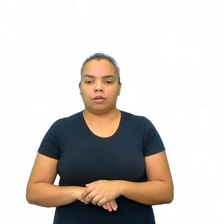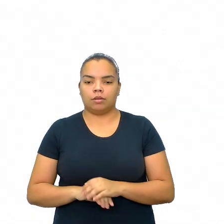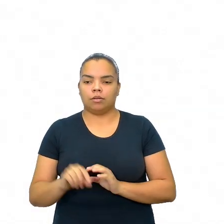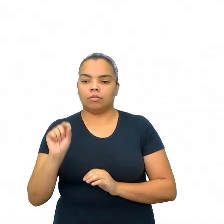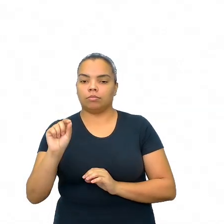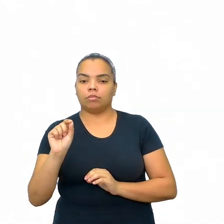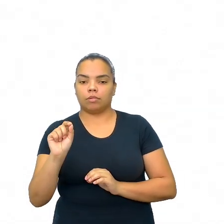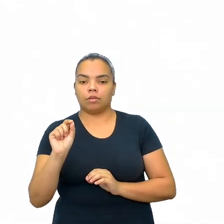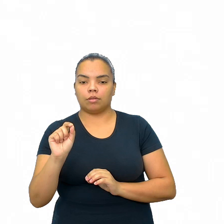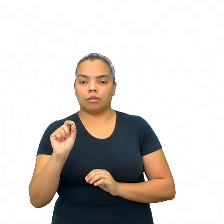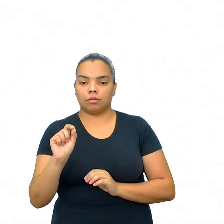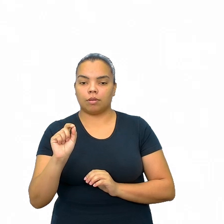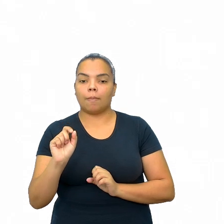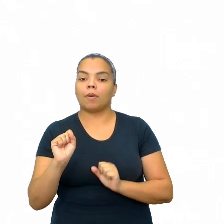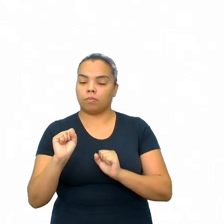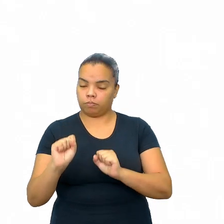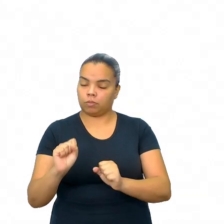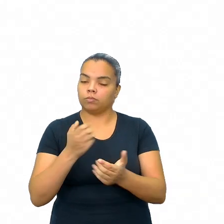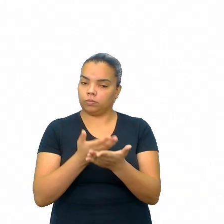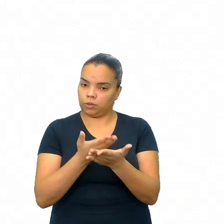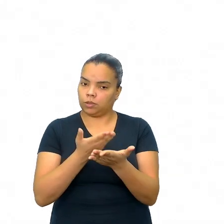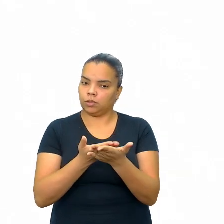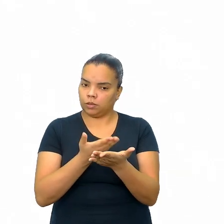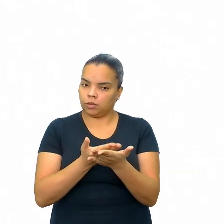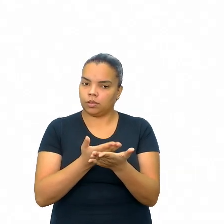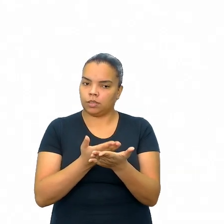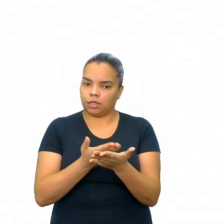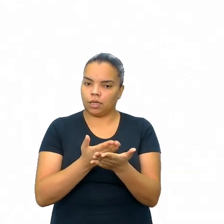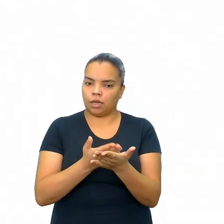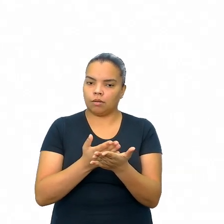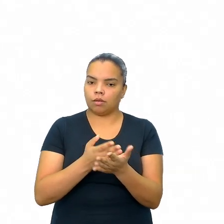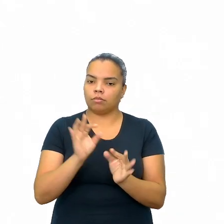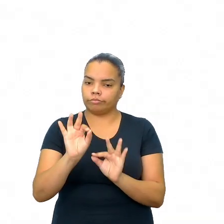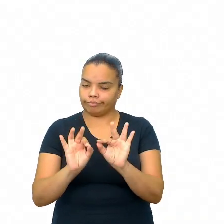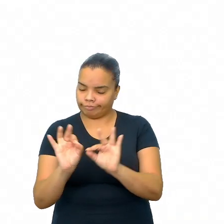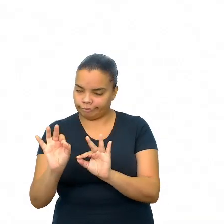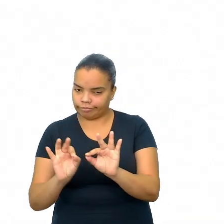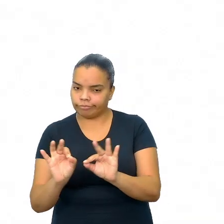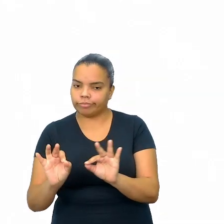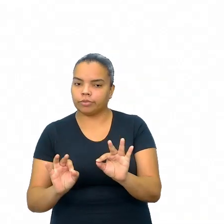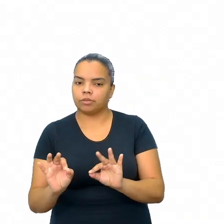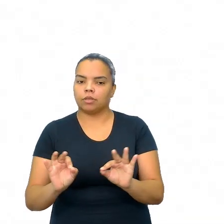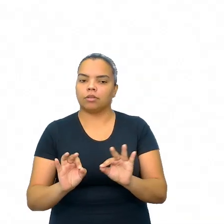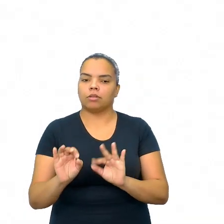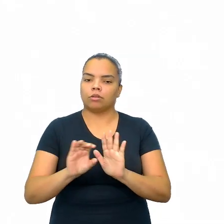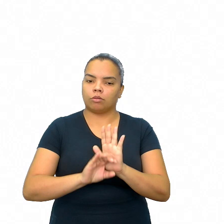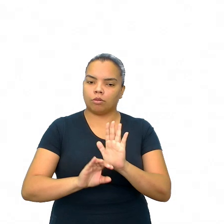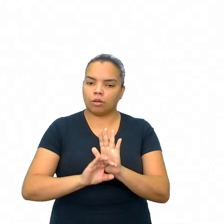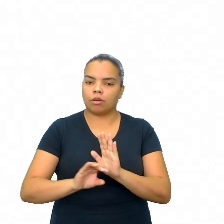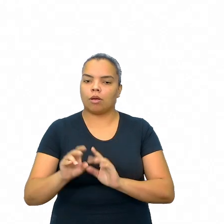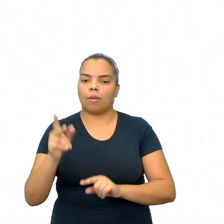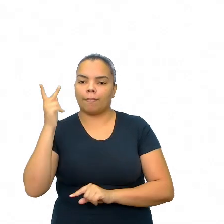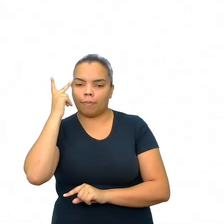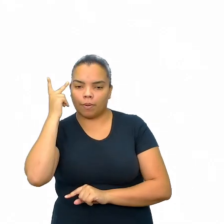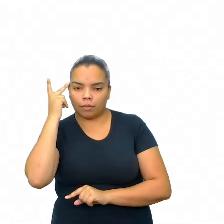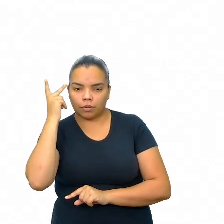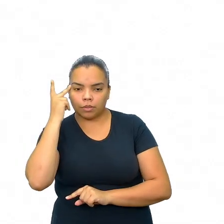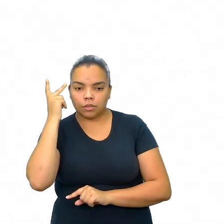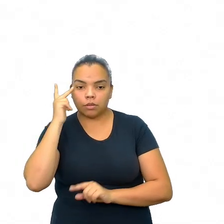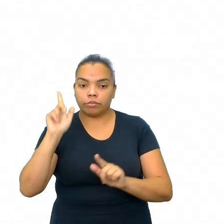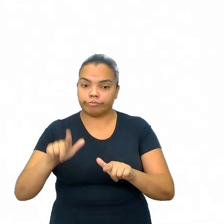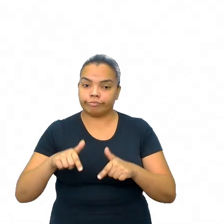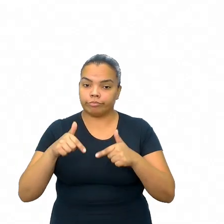Então, podem estudar as habilidades e competências do currículo paulista, né, do currículo em